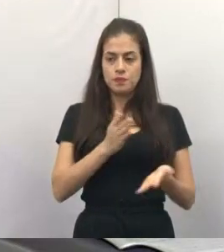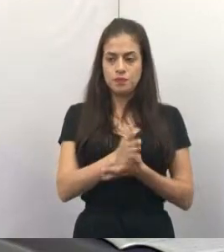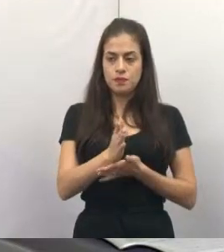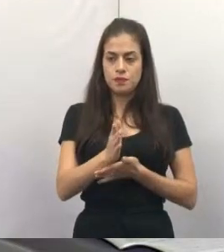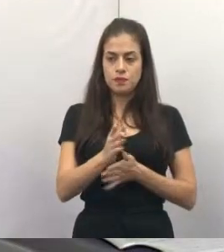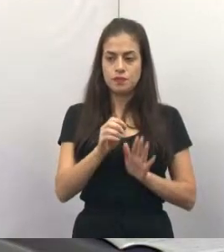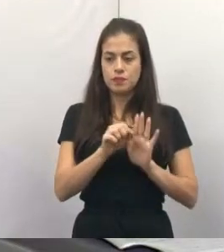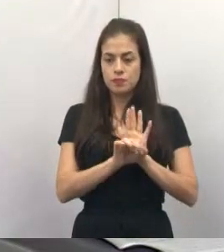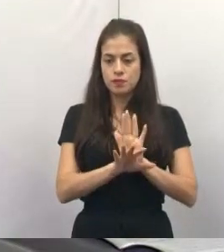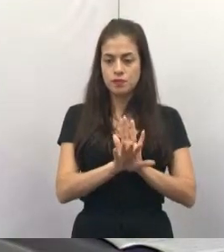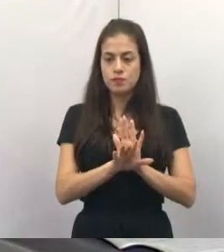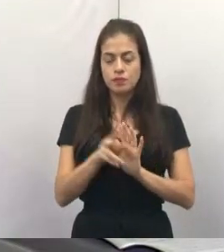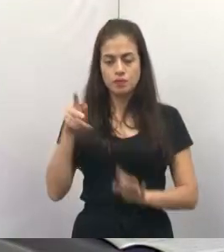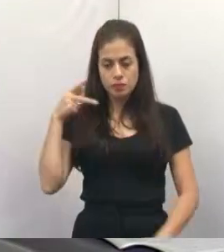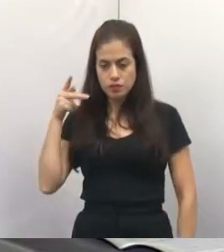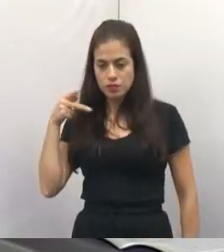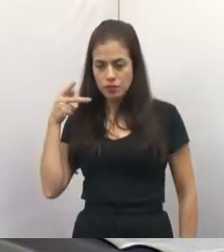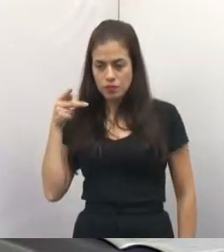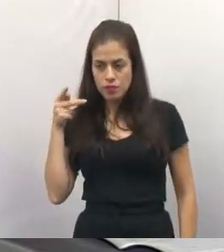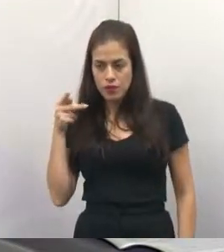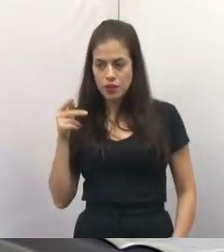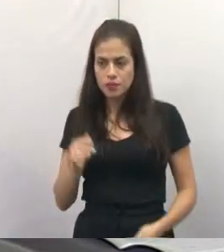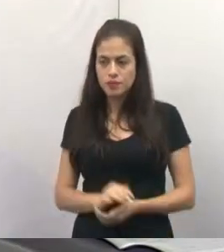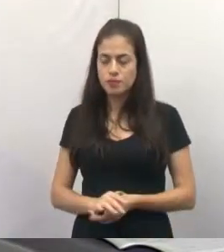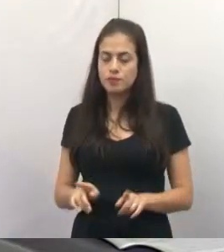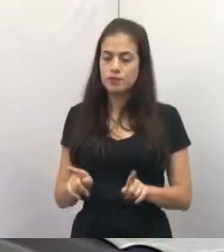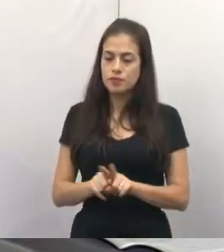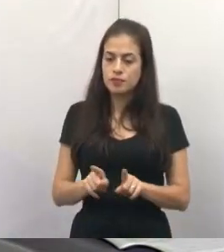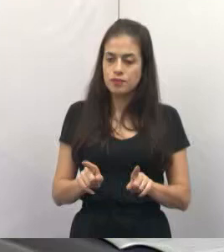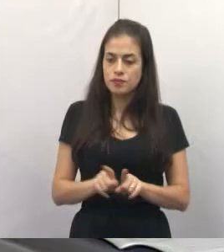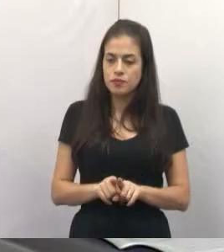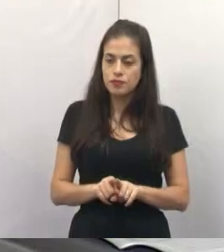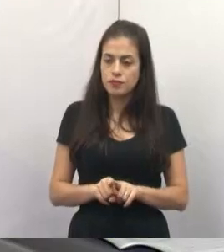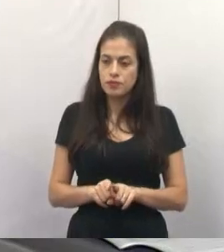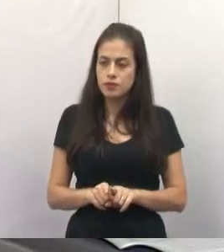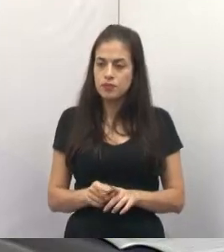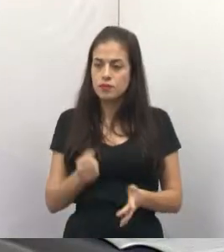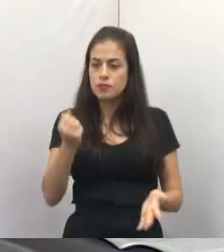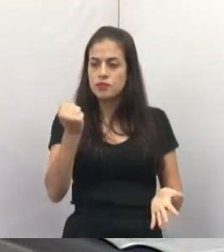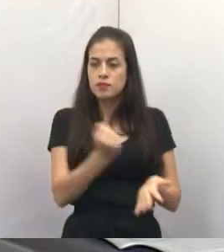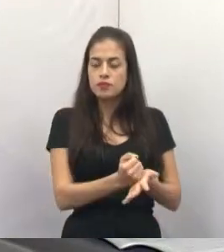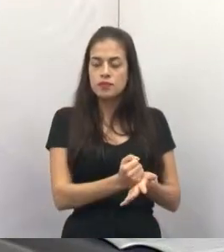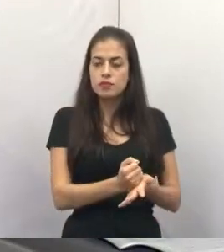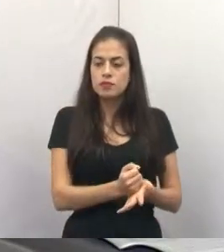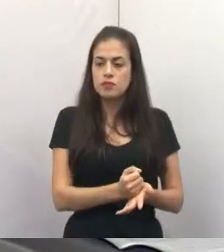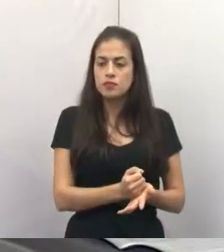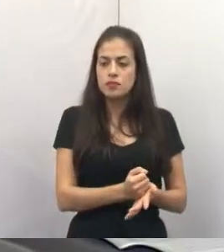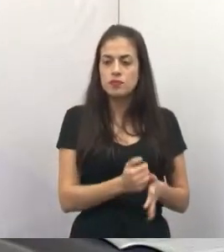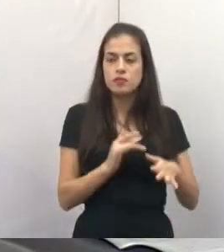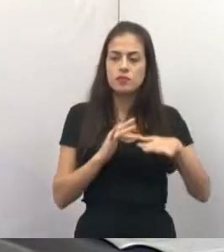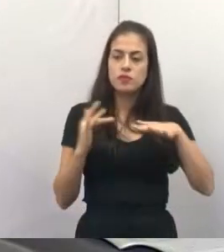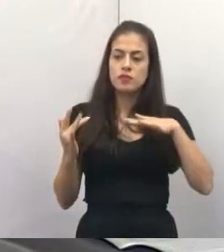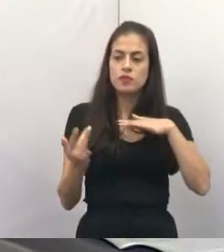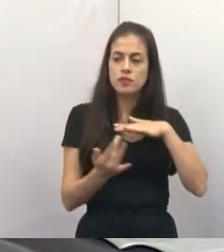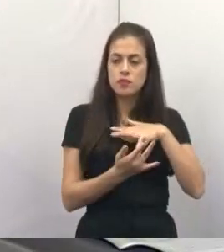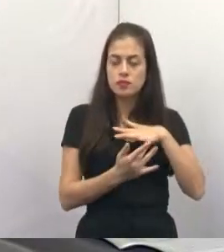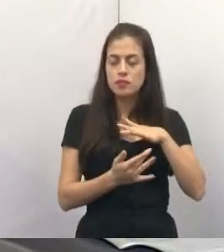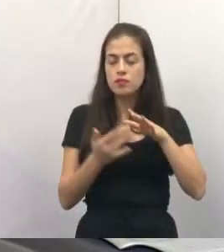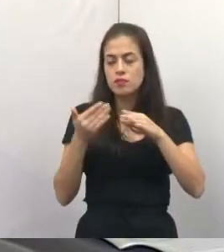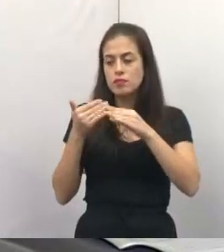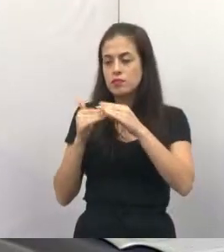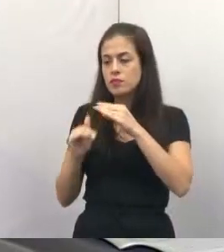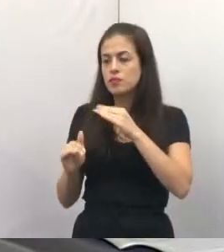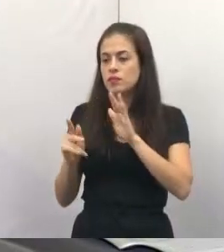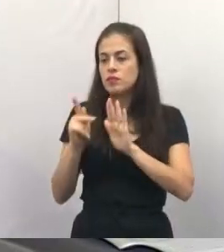de indicação por parte dos vereadores. E também, como registrado na rede social, encaminhei, né,